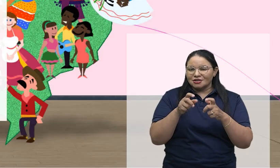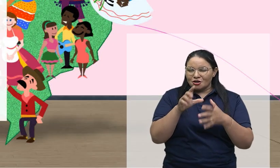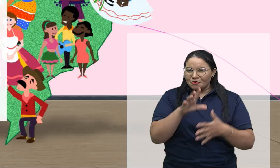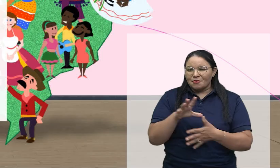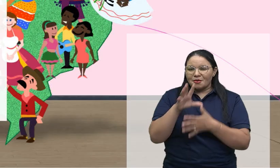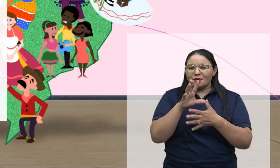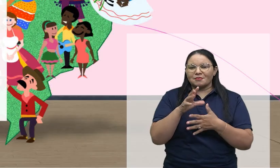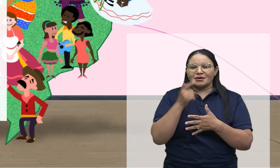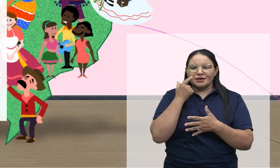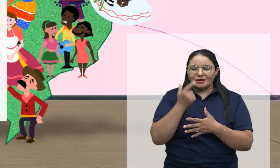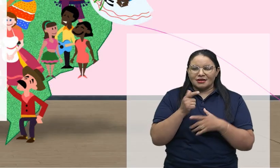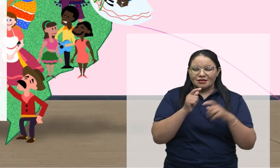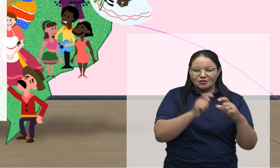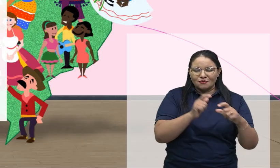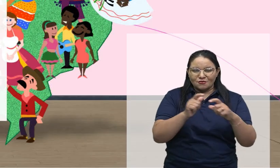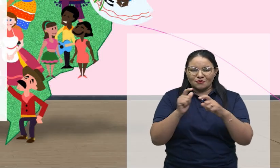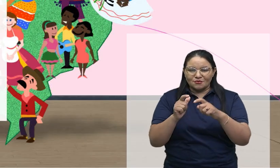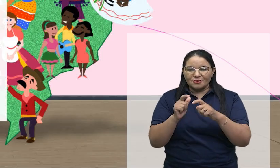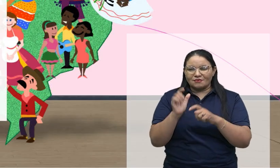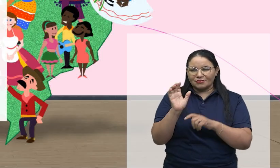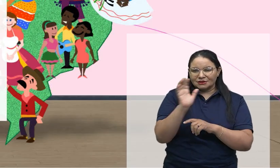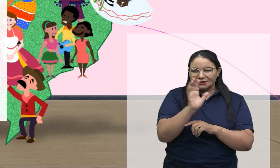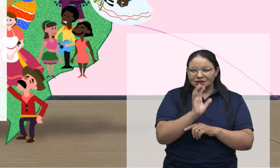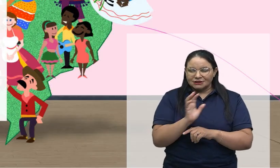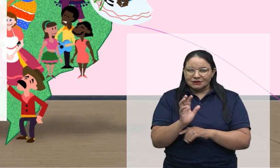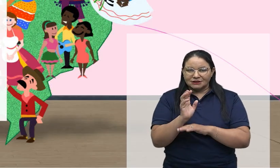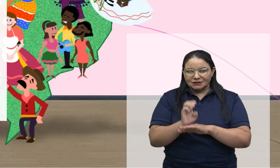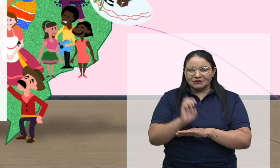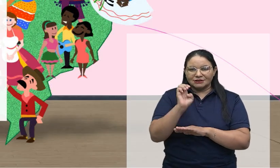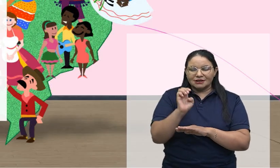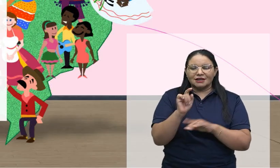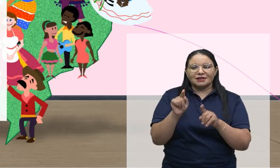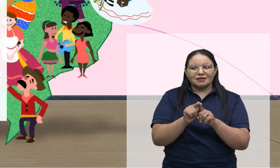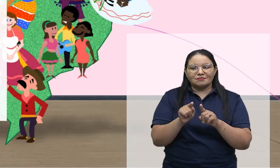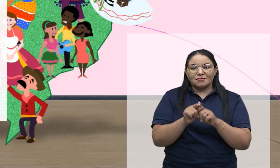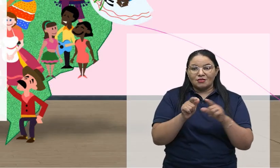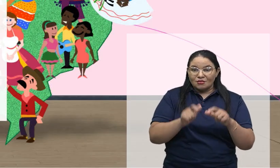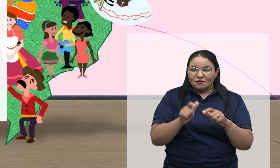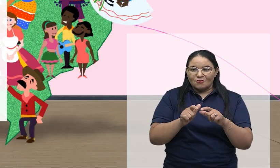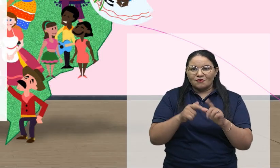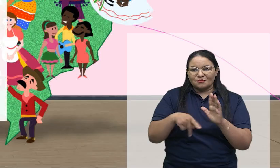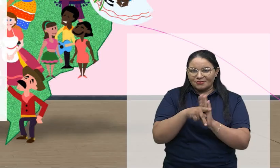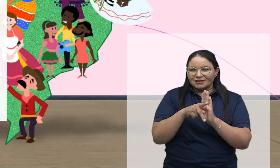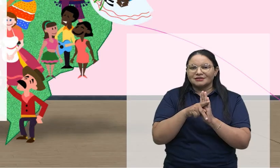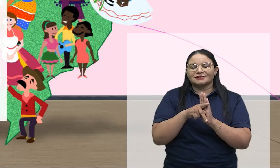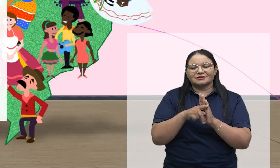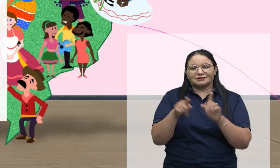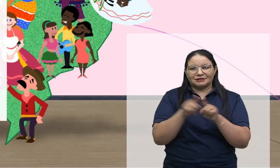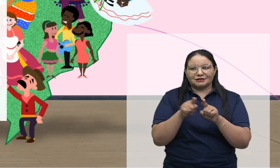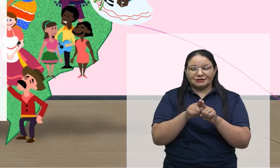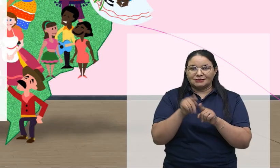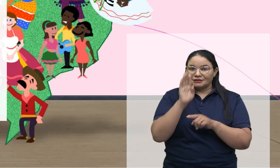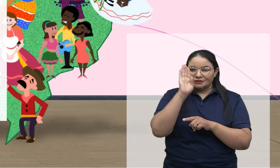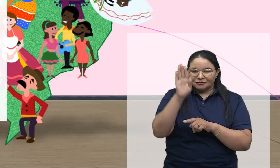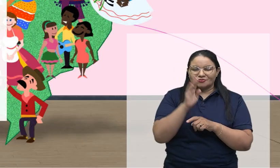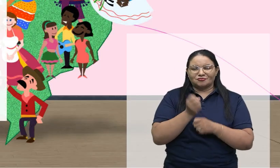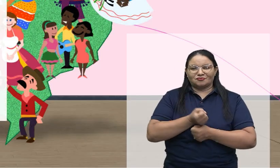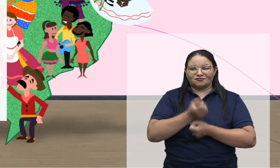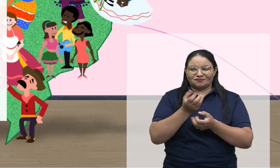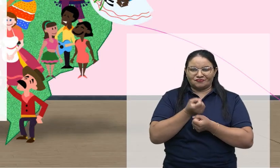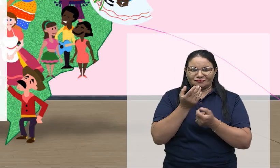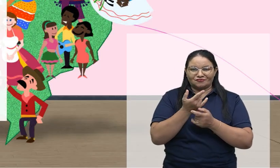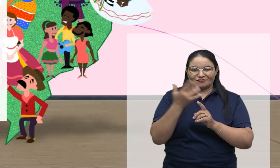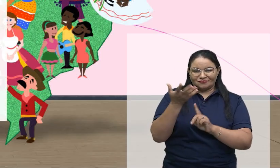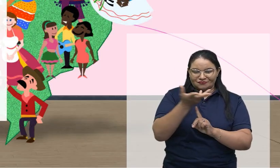cada canto faz referência a um estado e cada local tem a sua principal manifestação